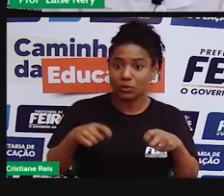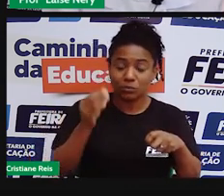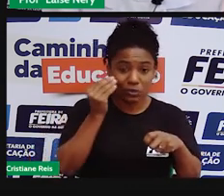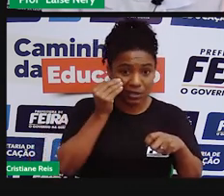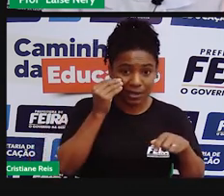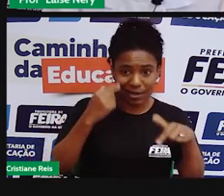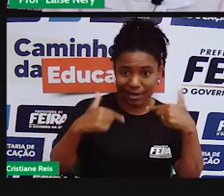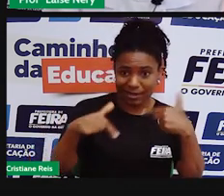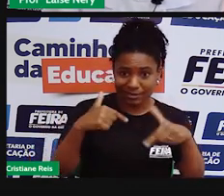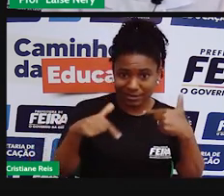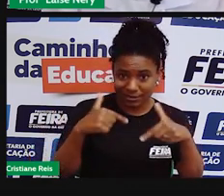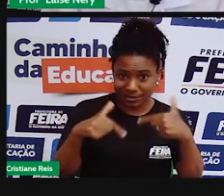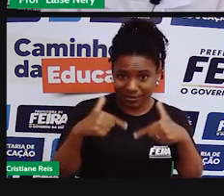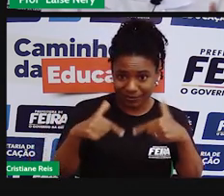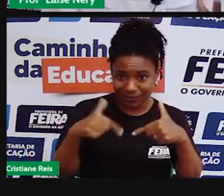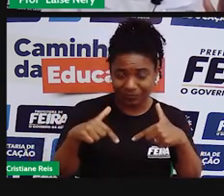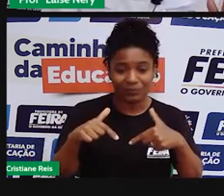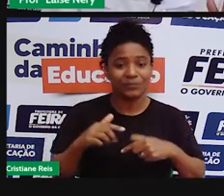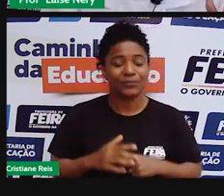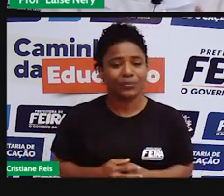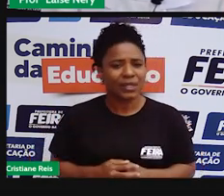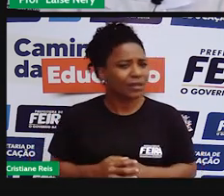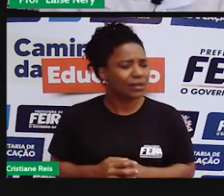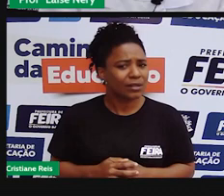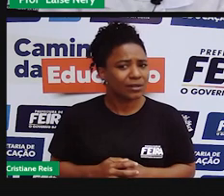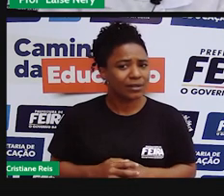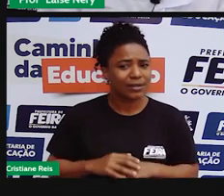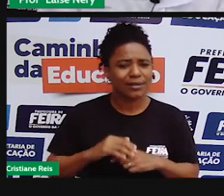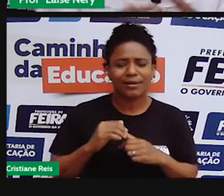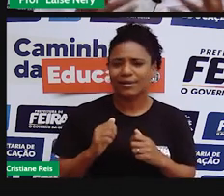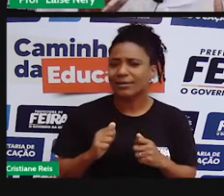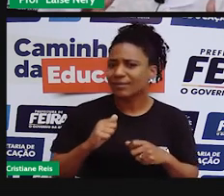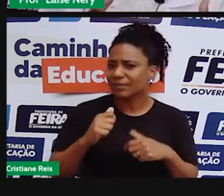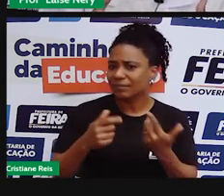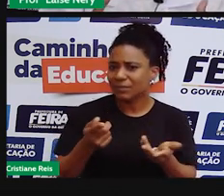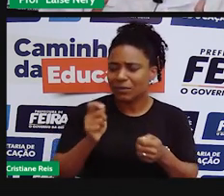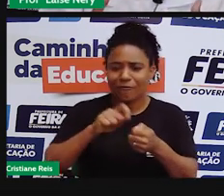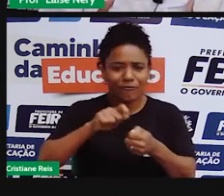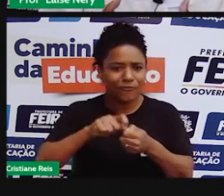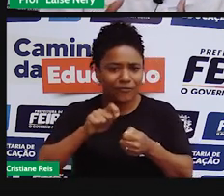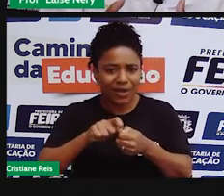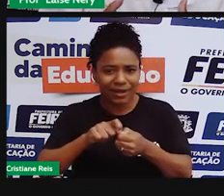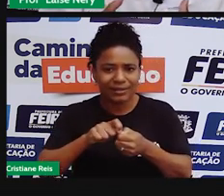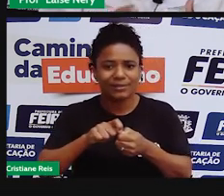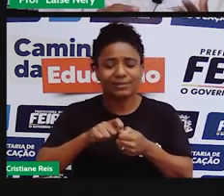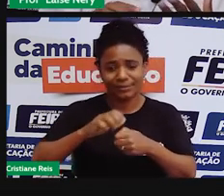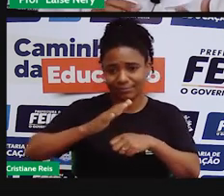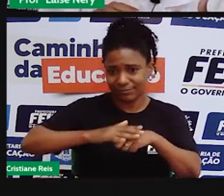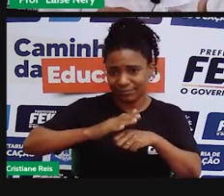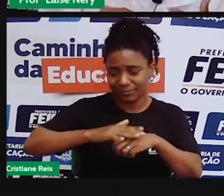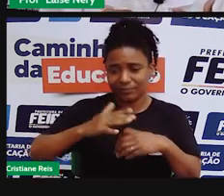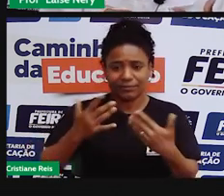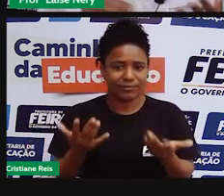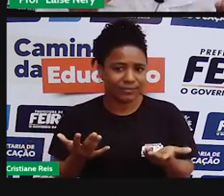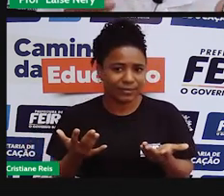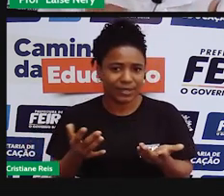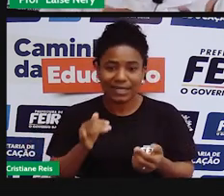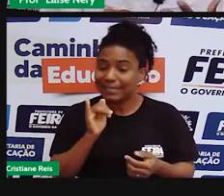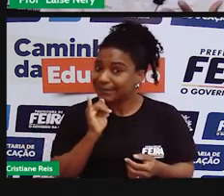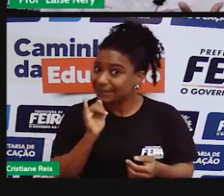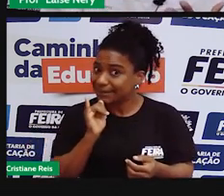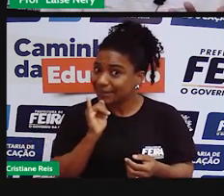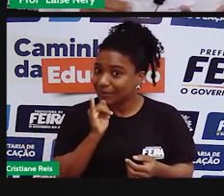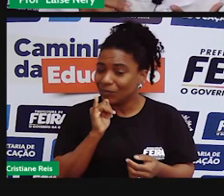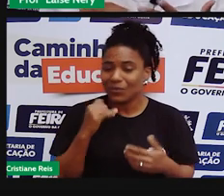ação o ou seja algo que alguém faz é tipo por